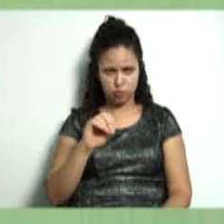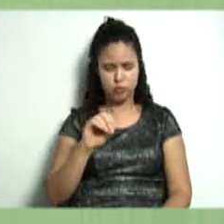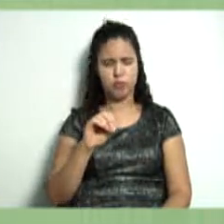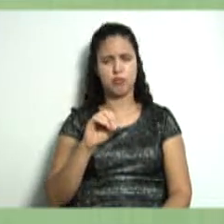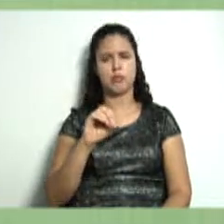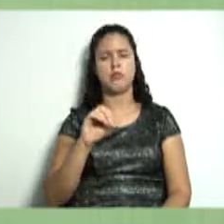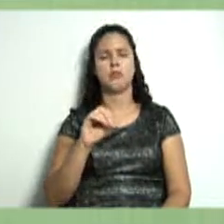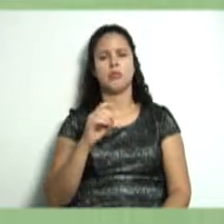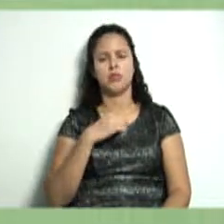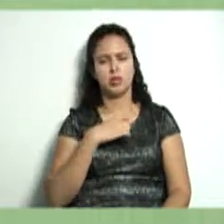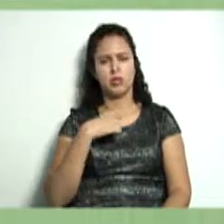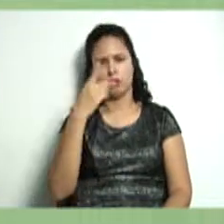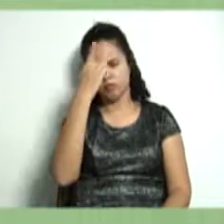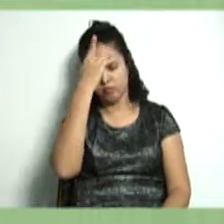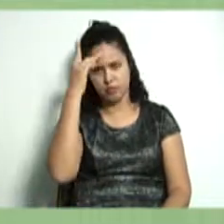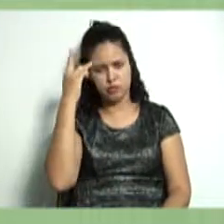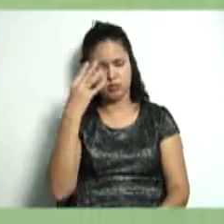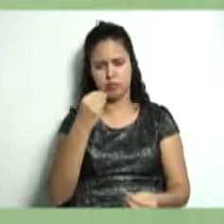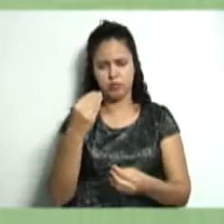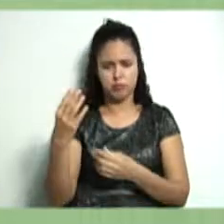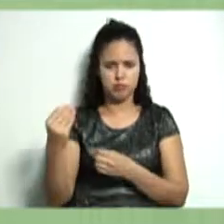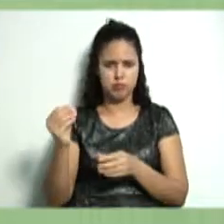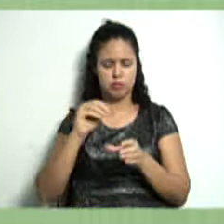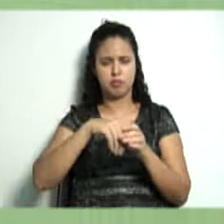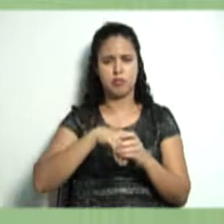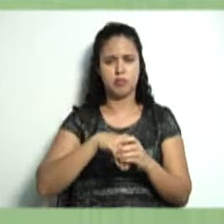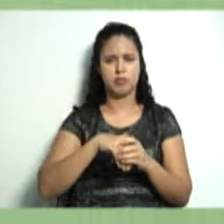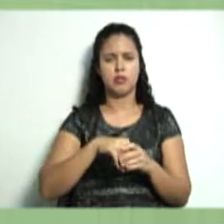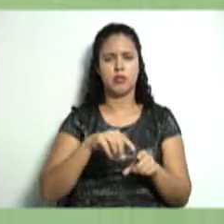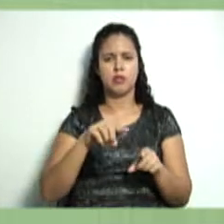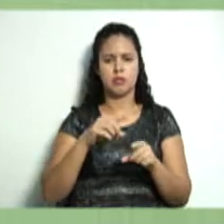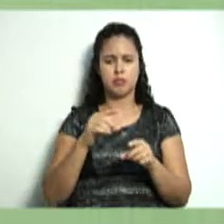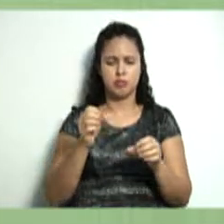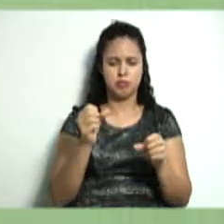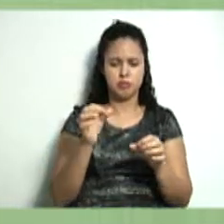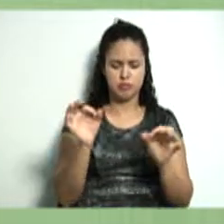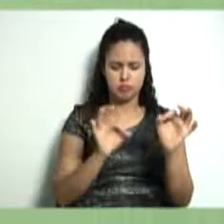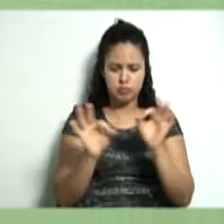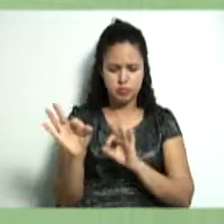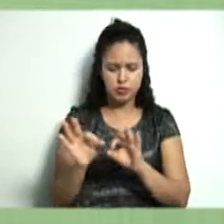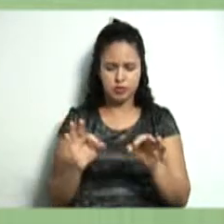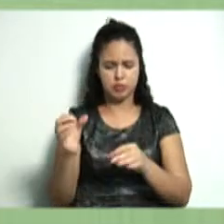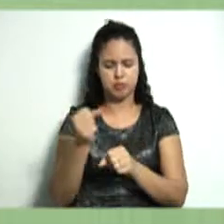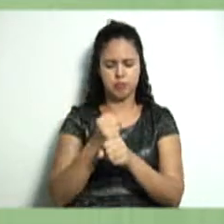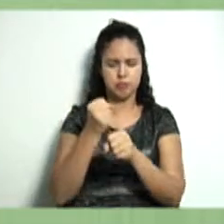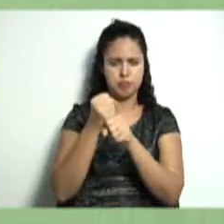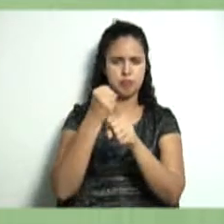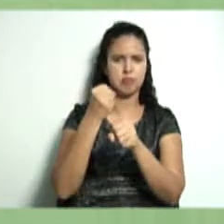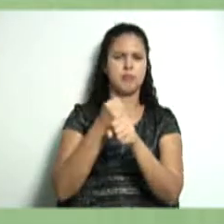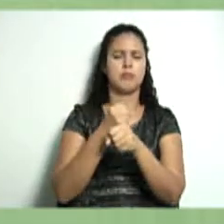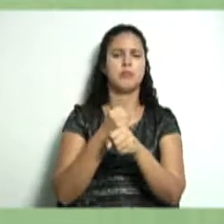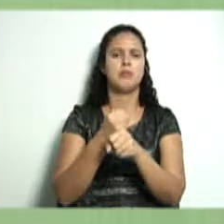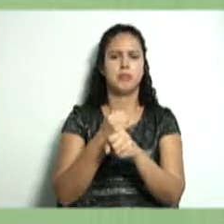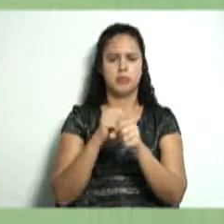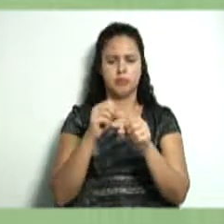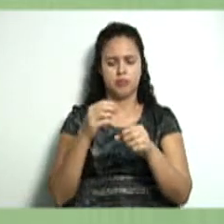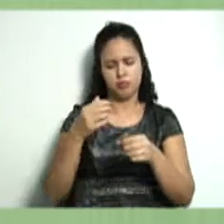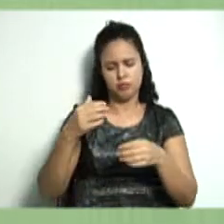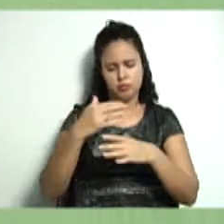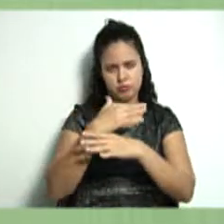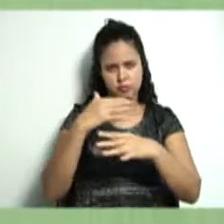7.999 pessoas. No quarto lugar vem infraestrutura, 3.000 pessoas,